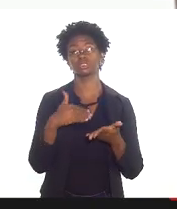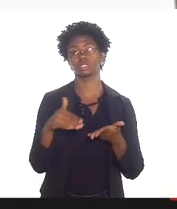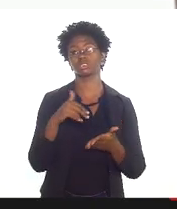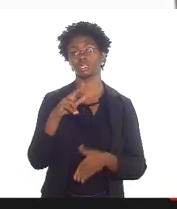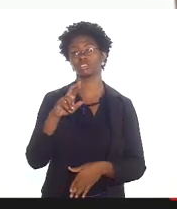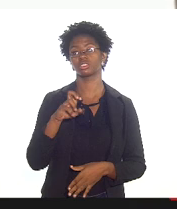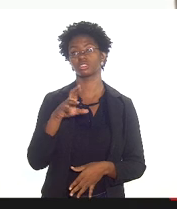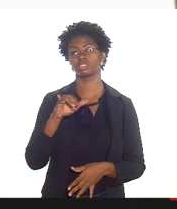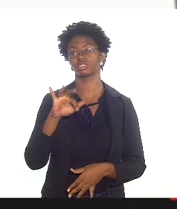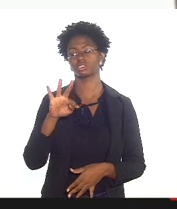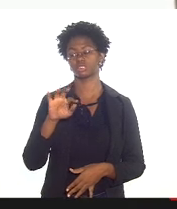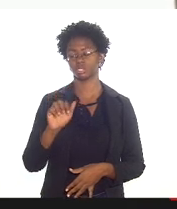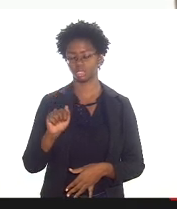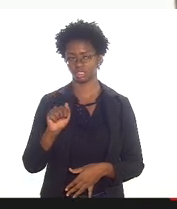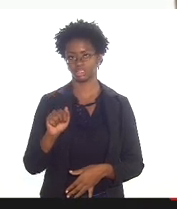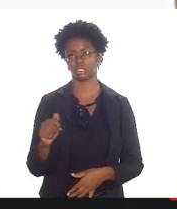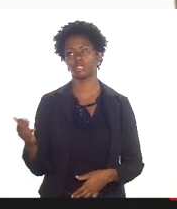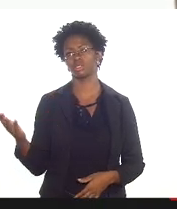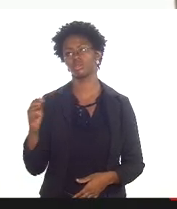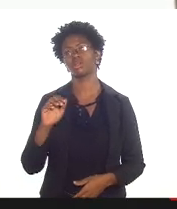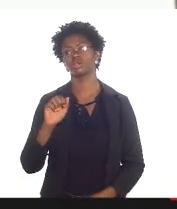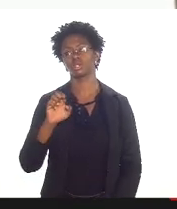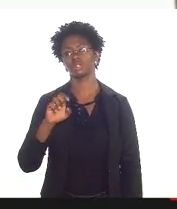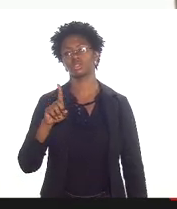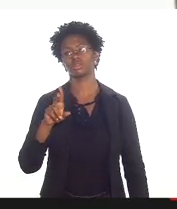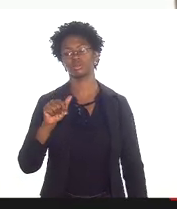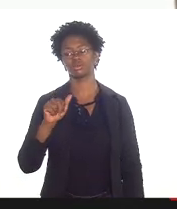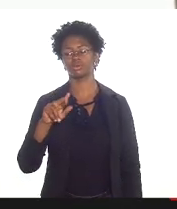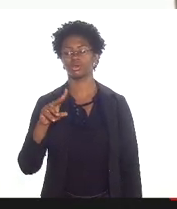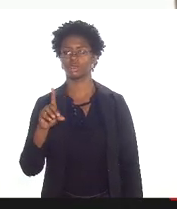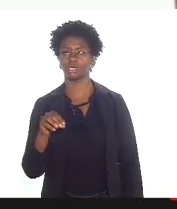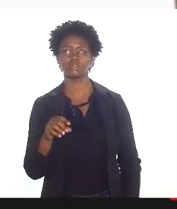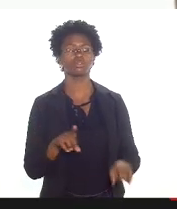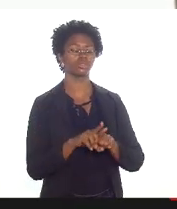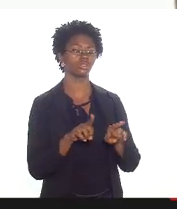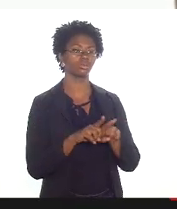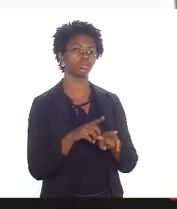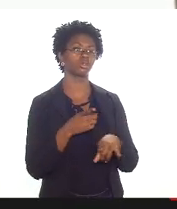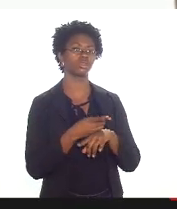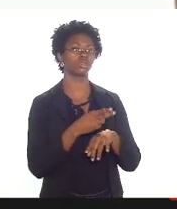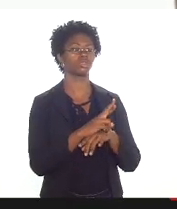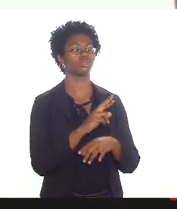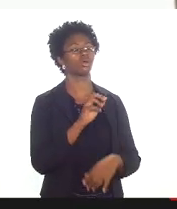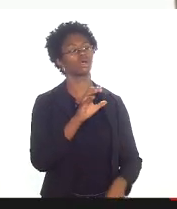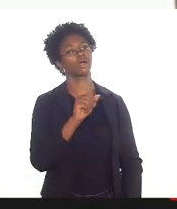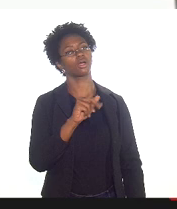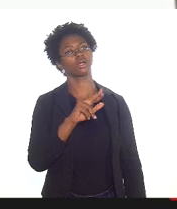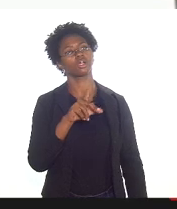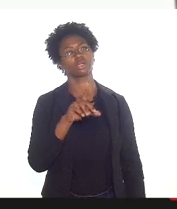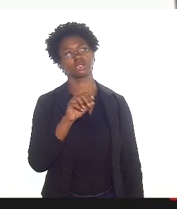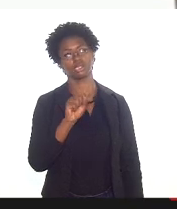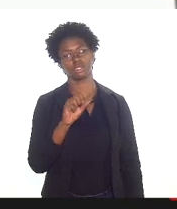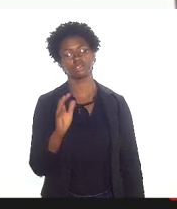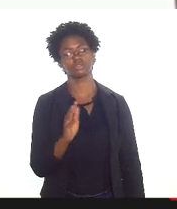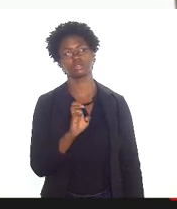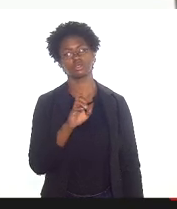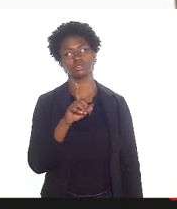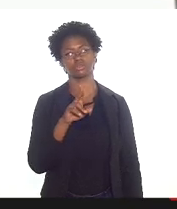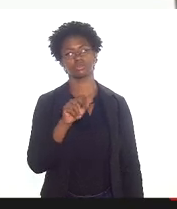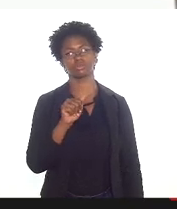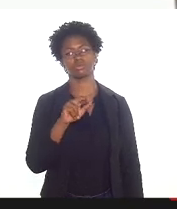Soares Aguieiras, e também do doutor Carlos Eduardo Fortunato, chefe